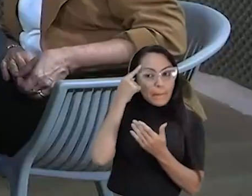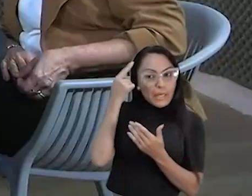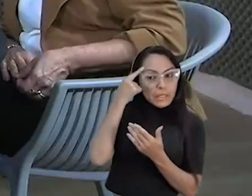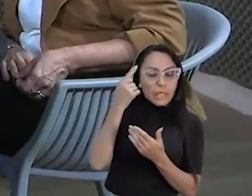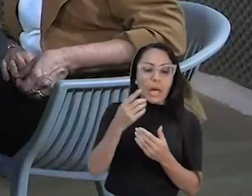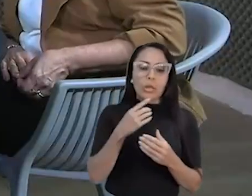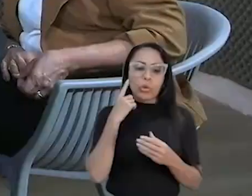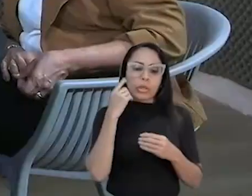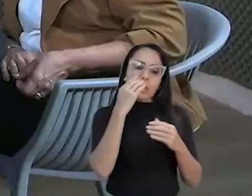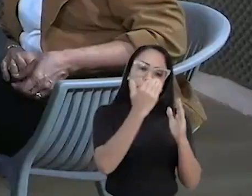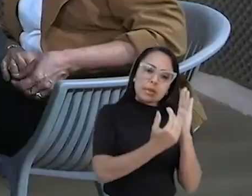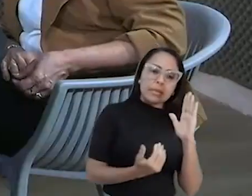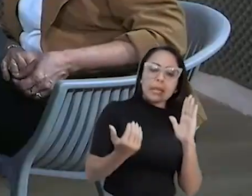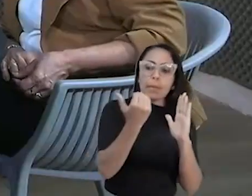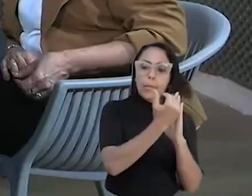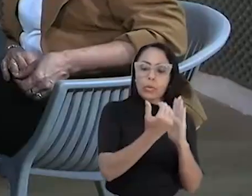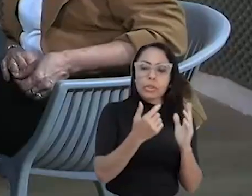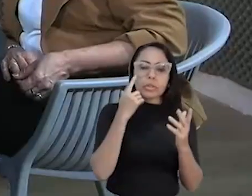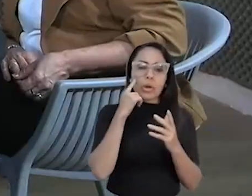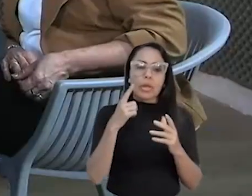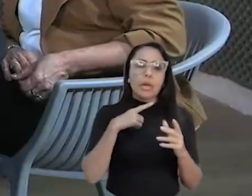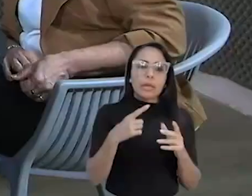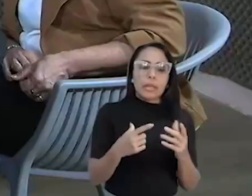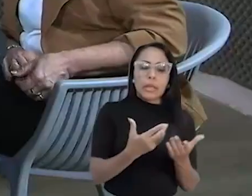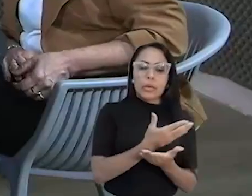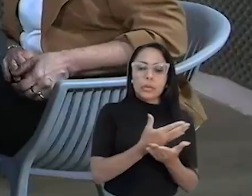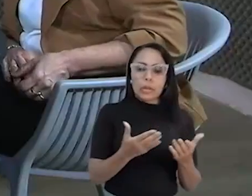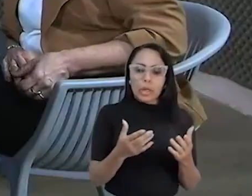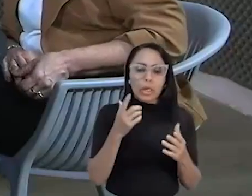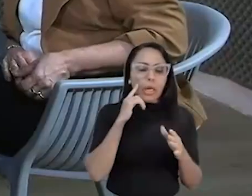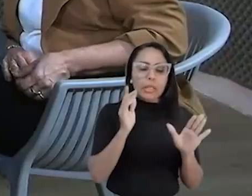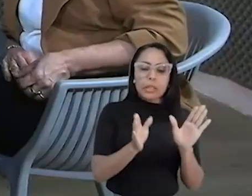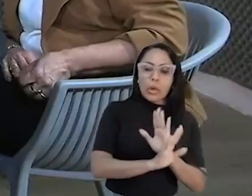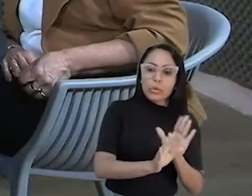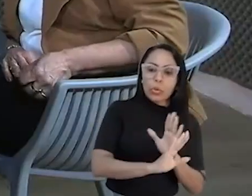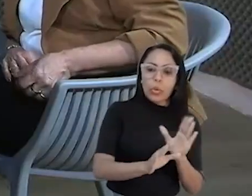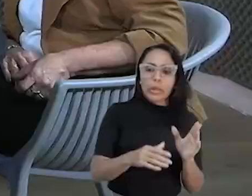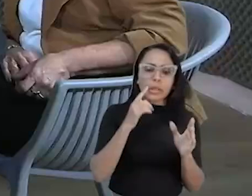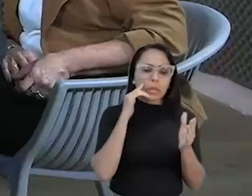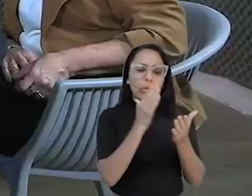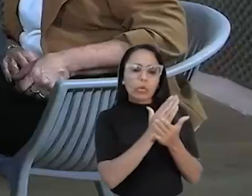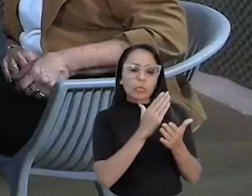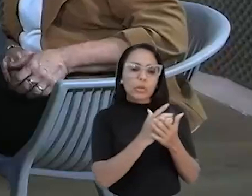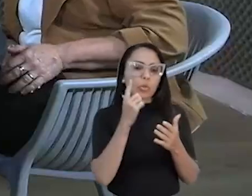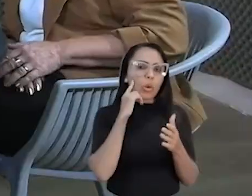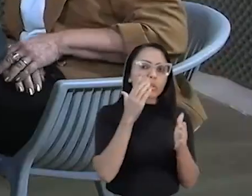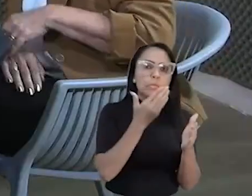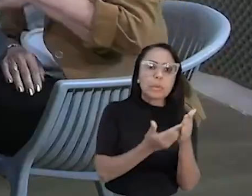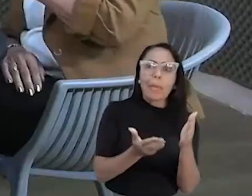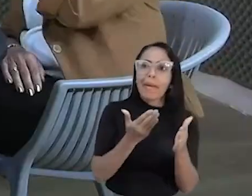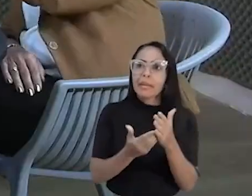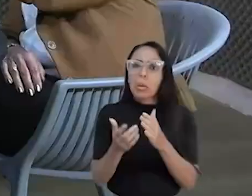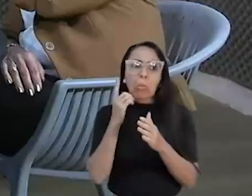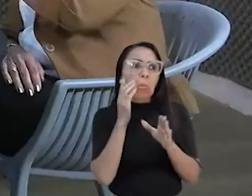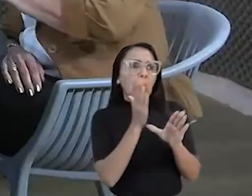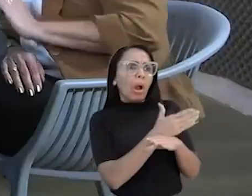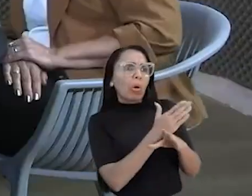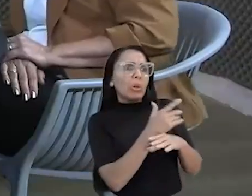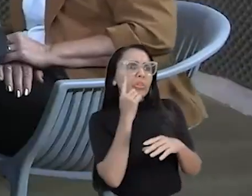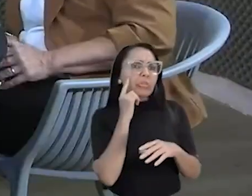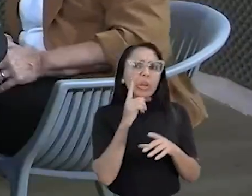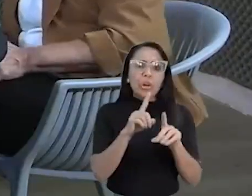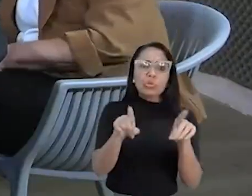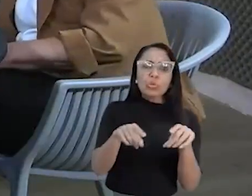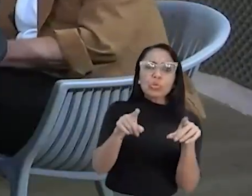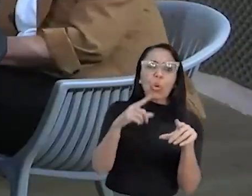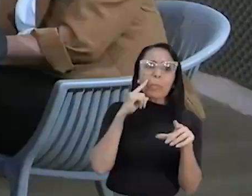que, após isso, ter uma sinalização. Não é à toa que muita gente se perde, né? Quando chega num shopping que não